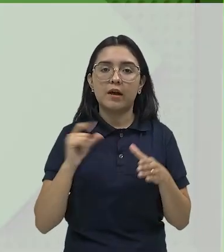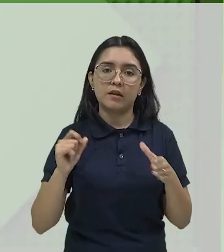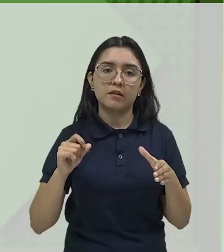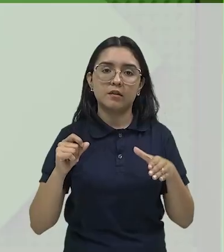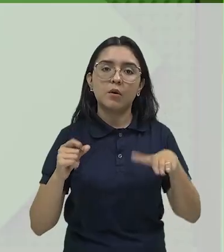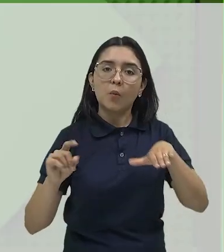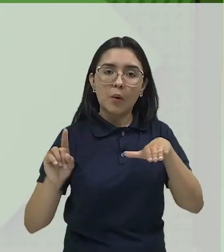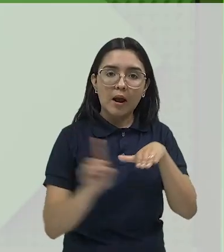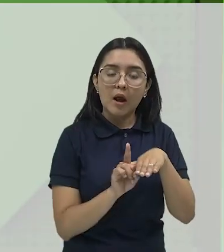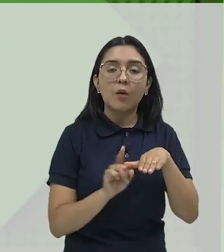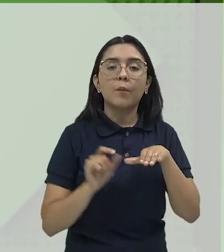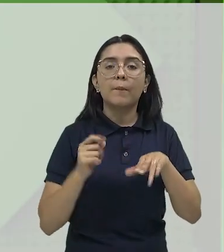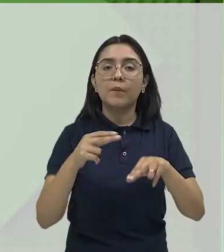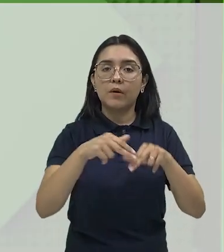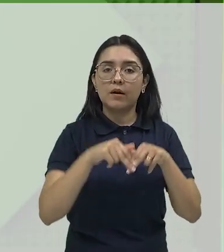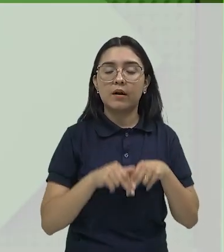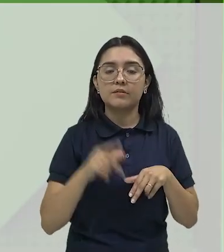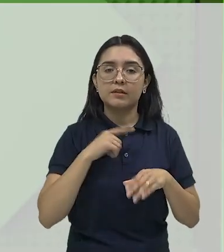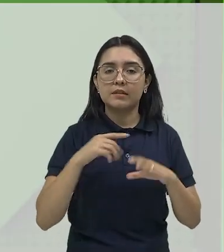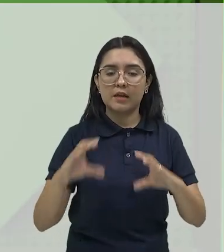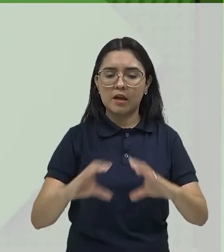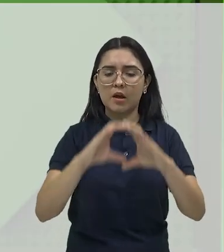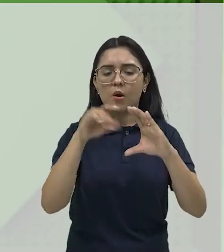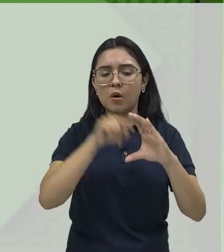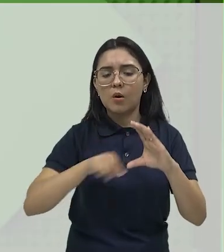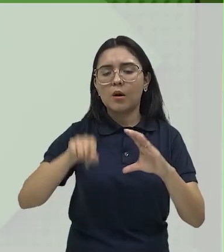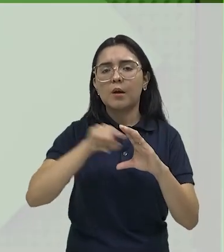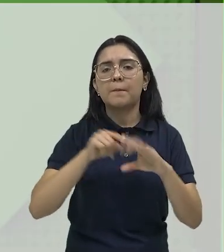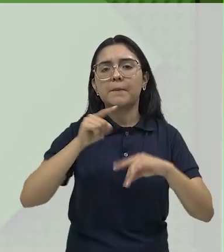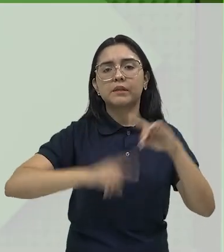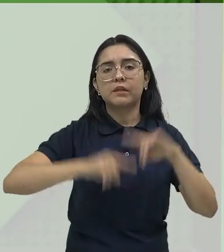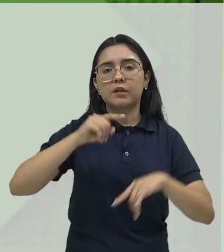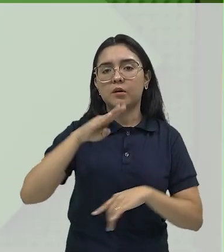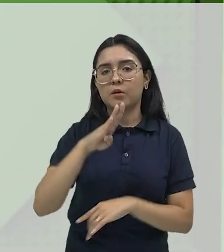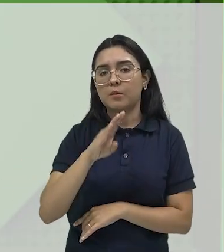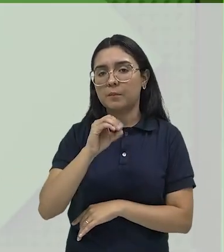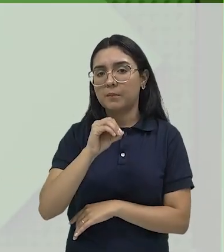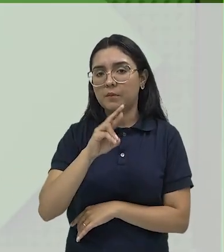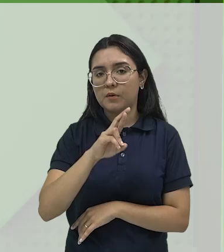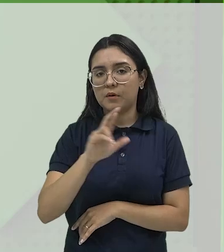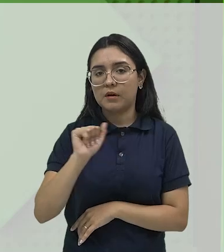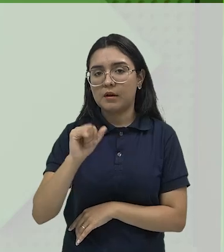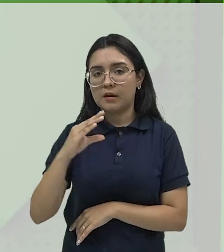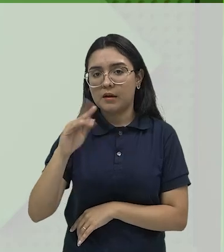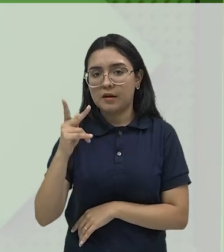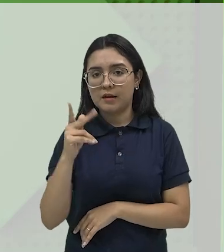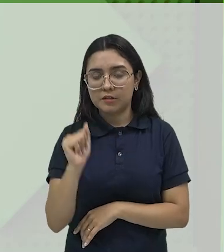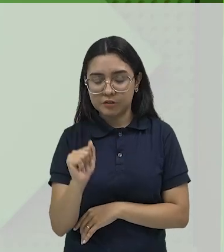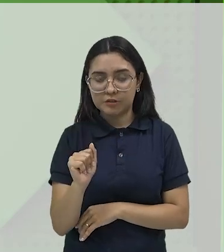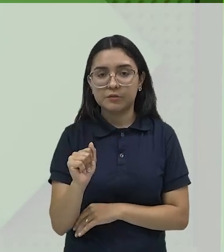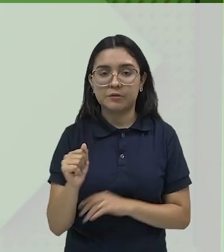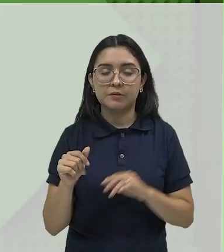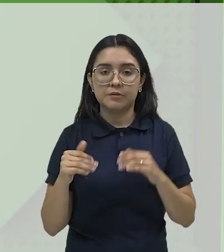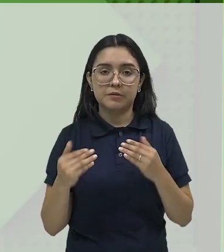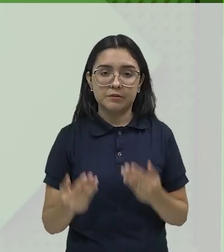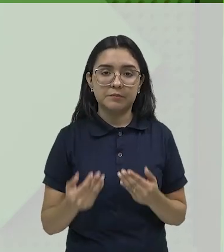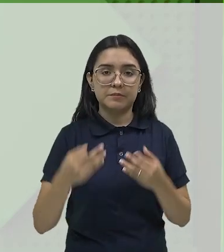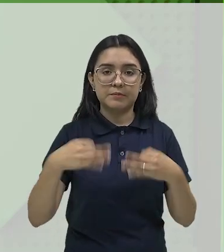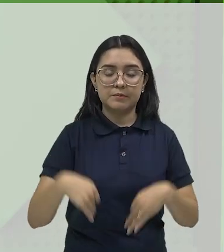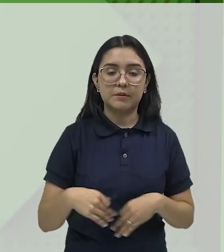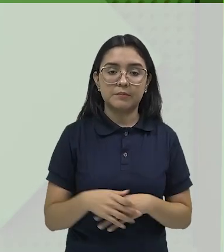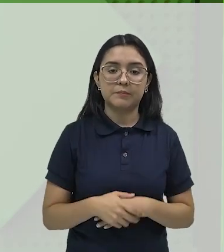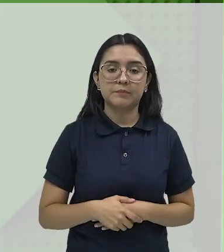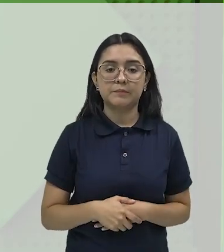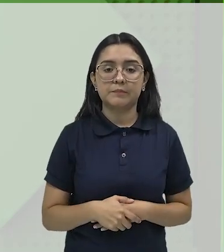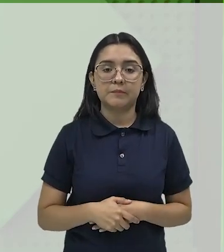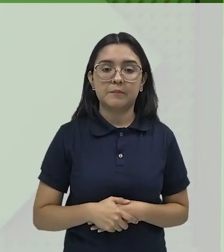aquelas rodas do carro que são feitas aí de borracha, elas servem como isolante desta carga elétrica,